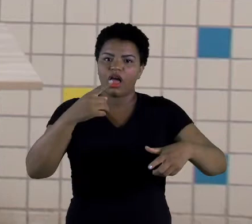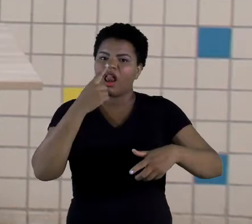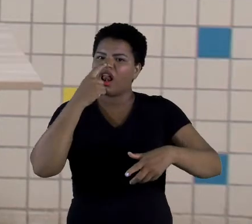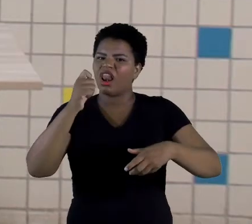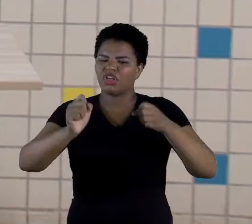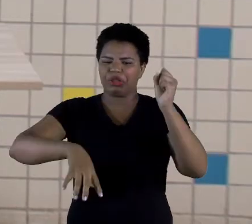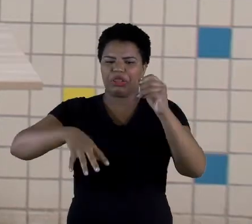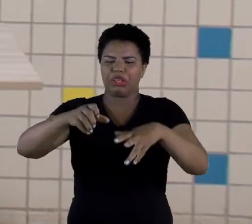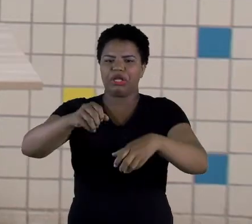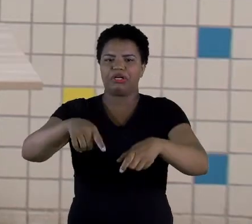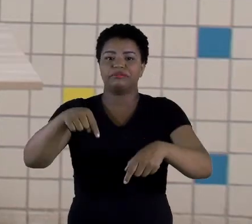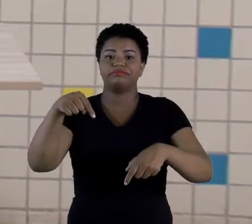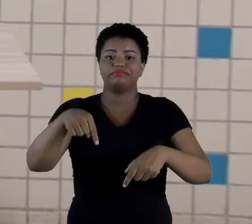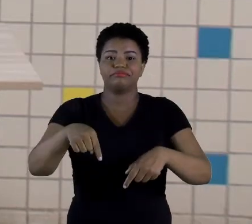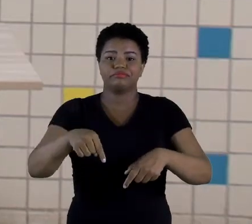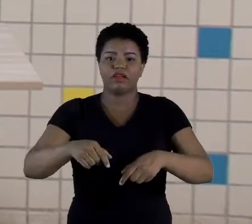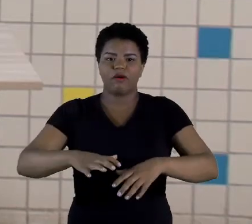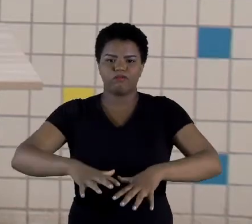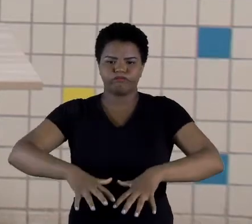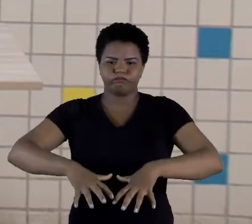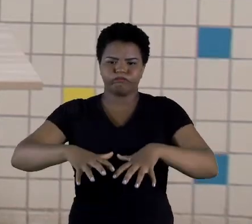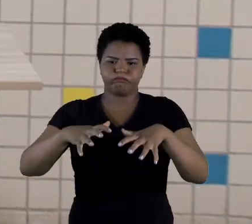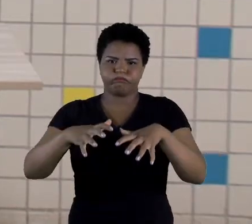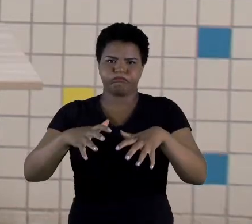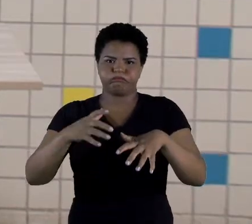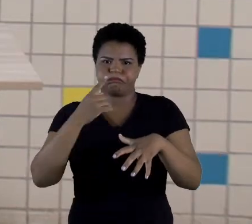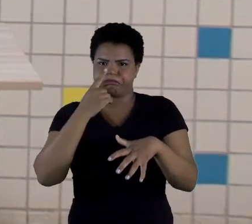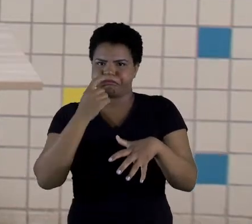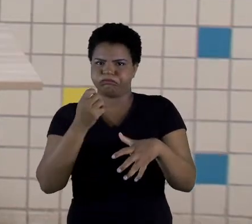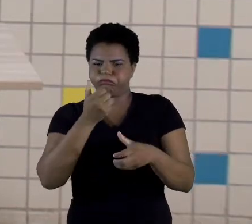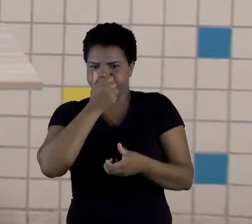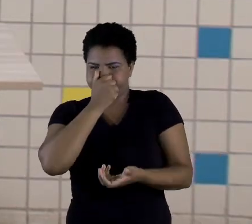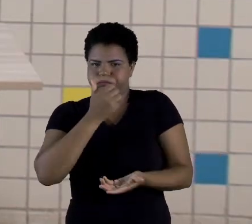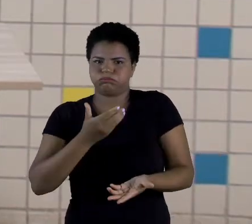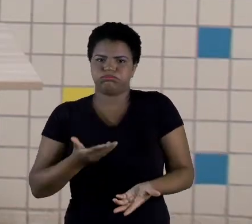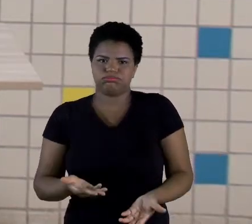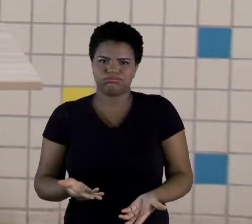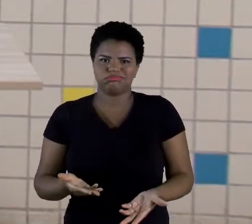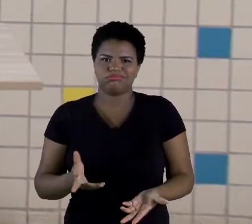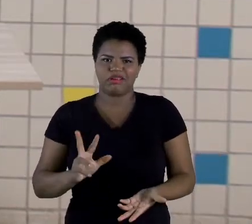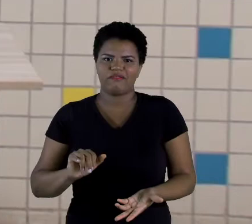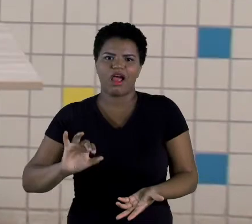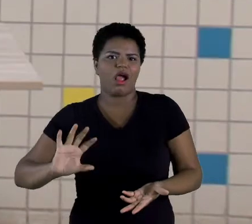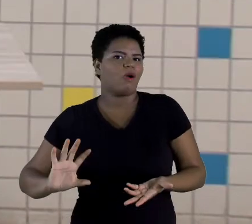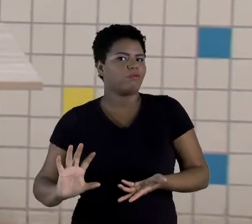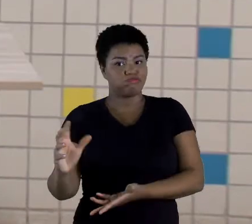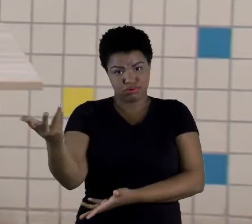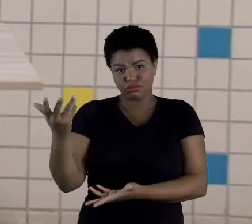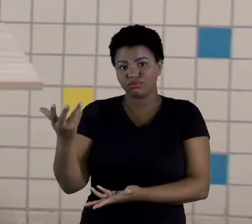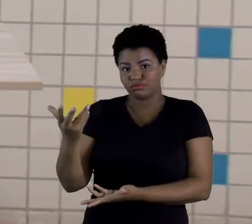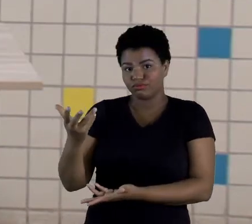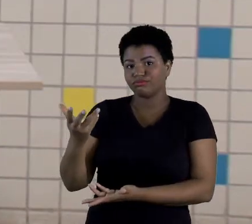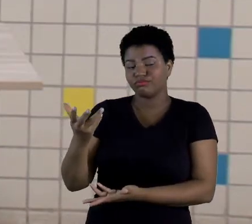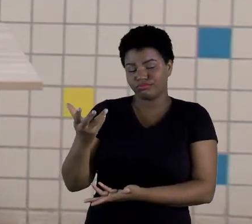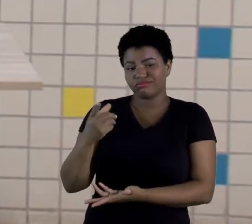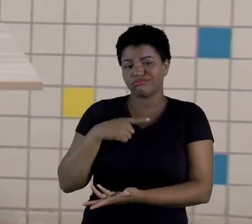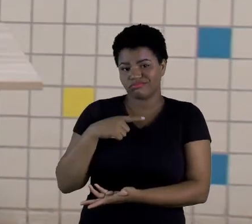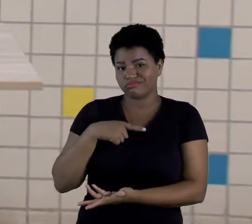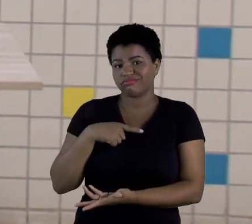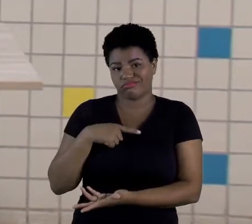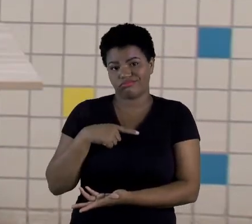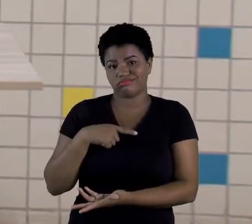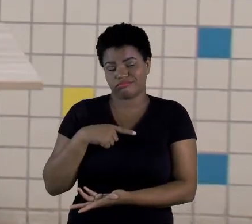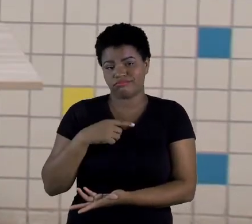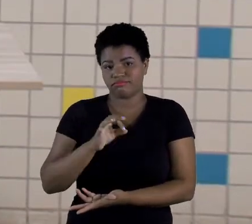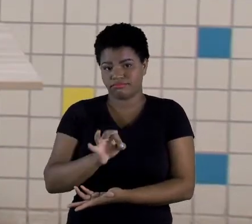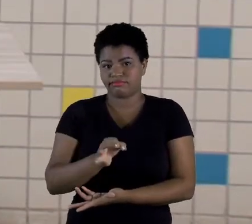rio vai ficar o quê? Entulhado, não é mesmo? Tudo isso vai provocar uma reação. Não é mesmo? Então,